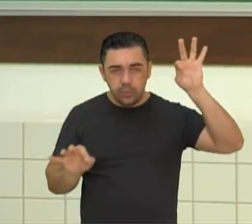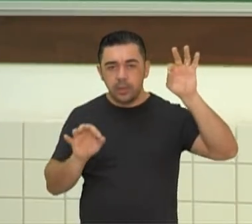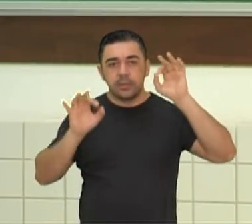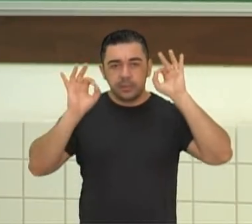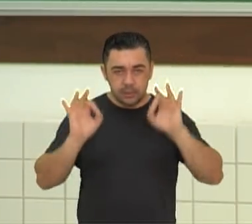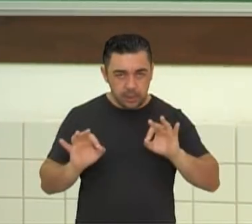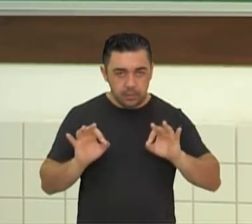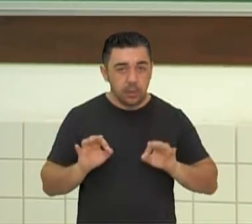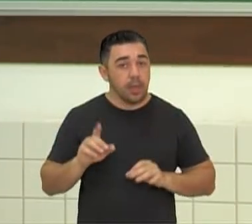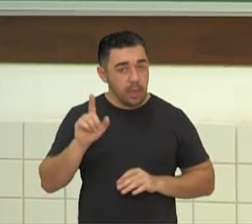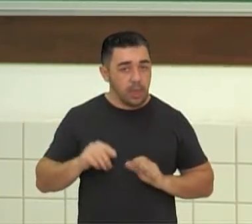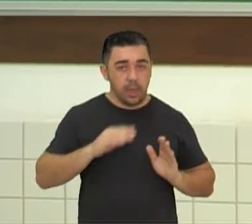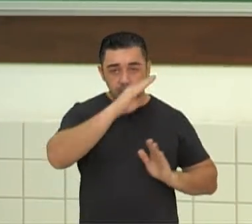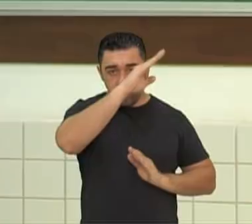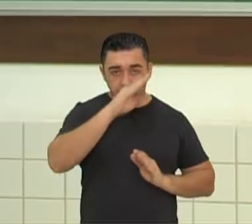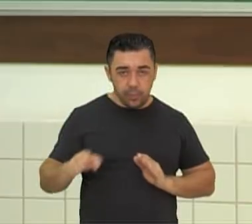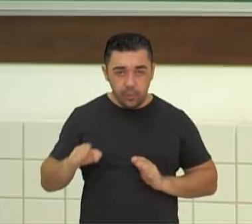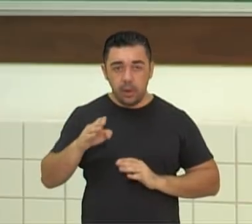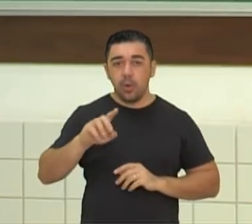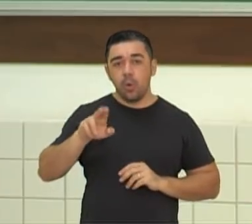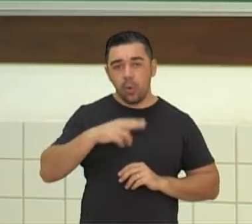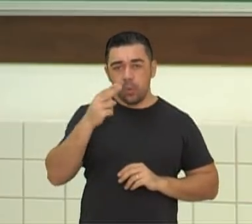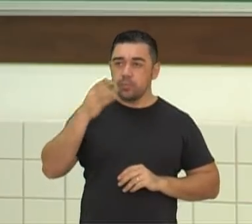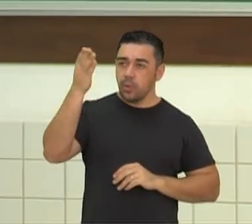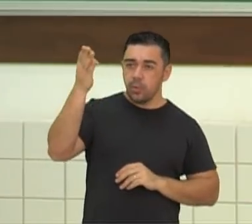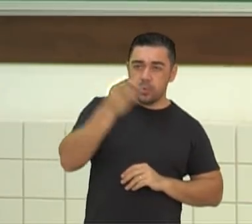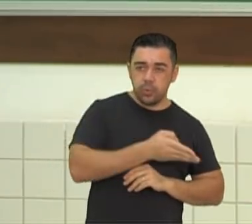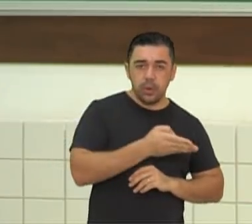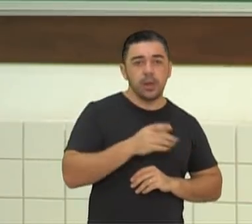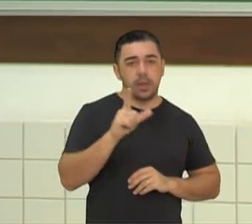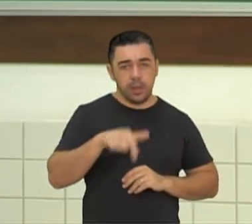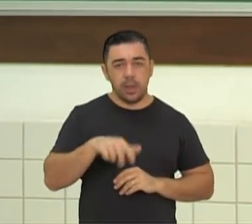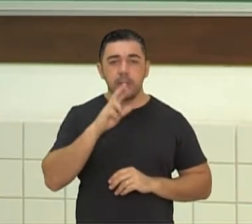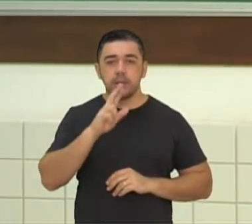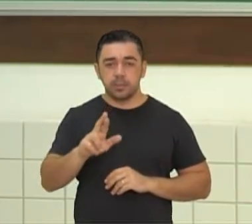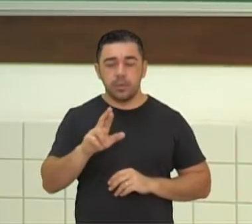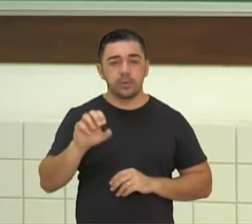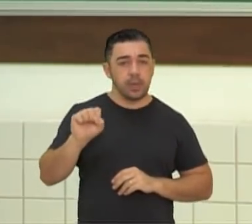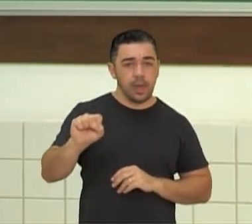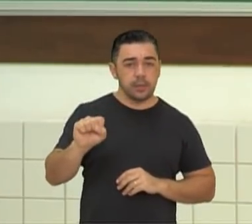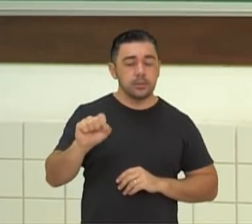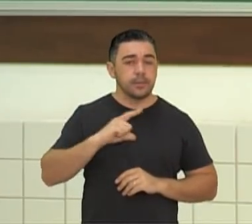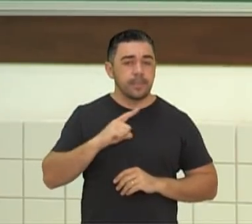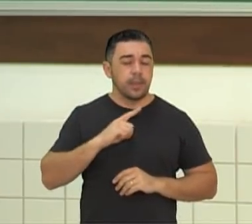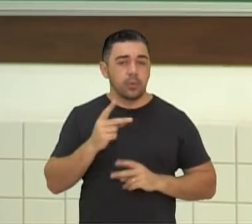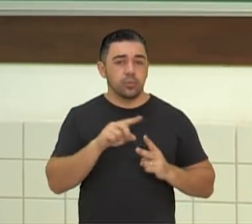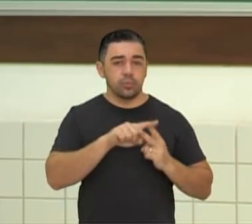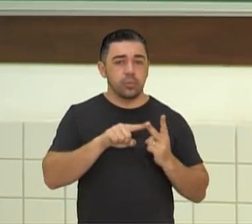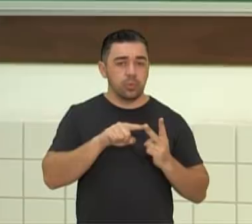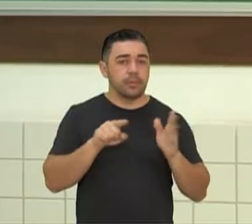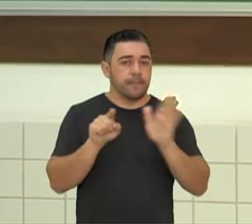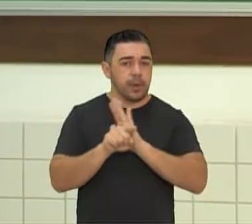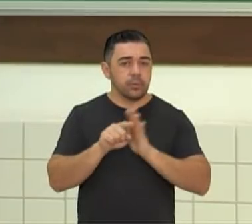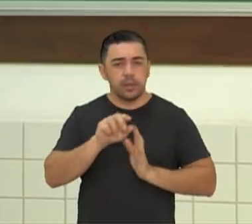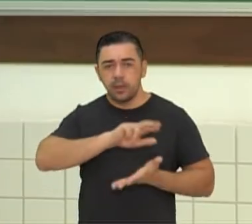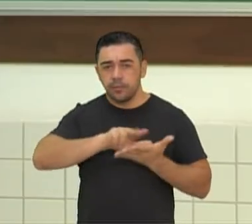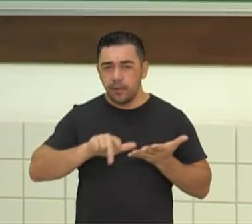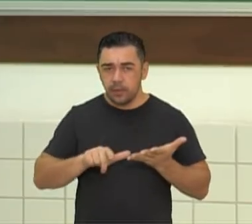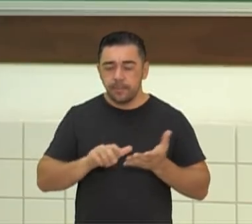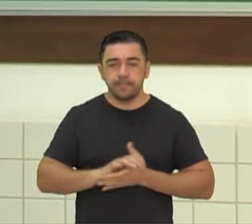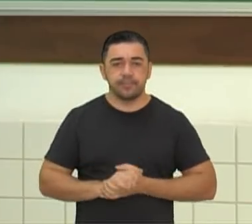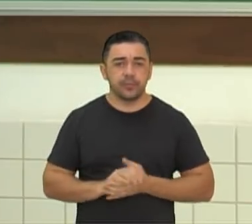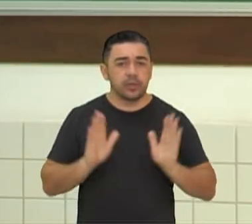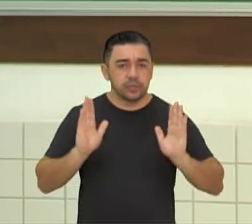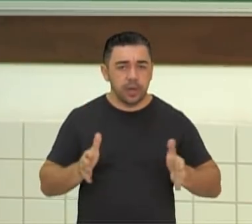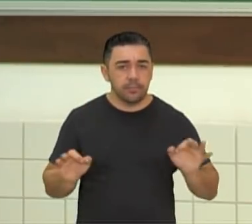bom? A reta é o conjunto solução da equação com duas incógnitas, tá? Porque são infinitas soluções.